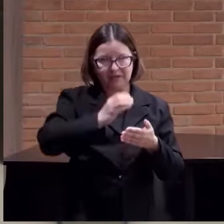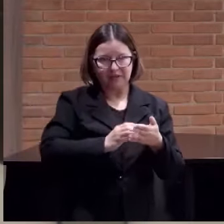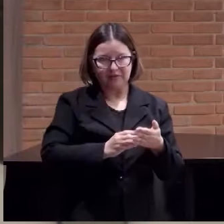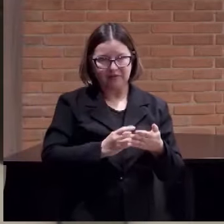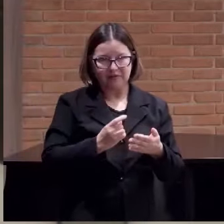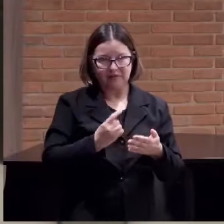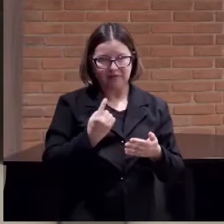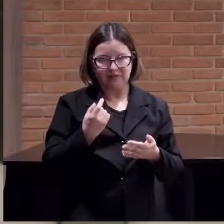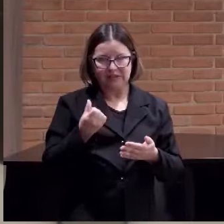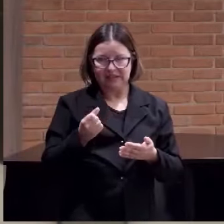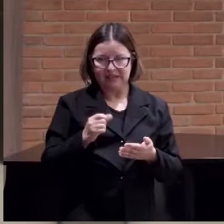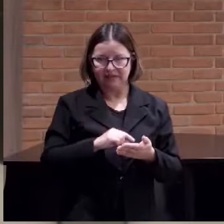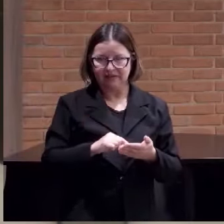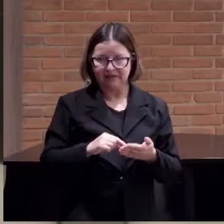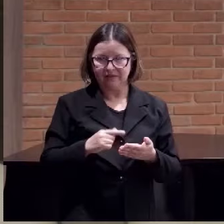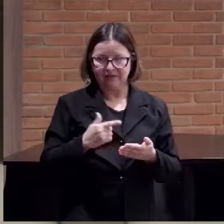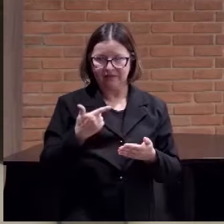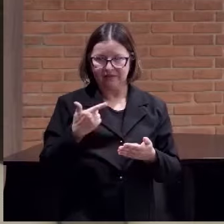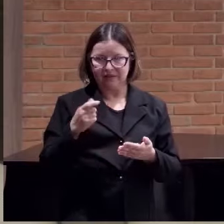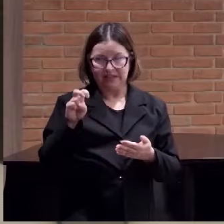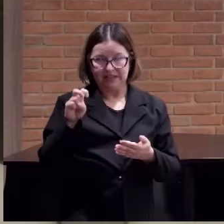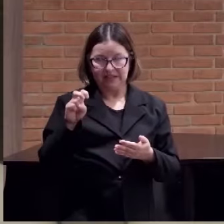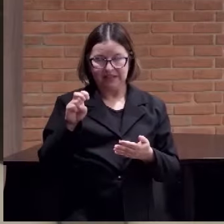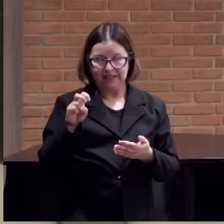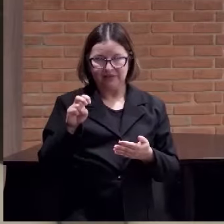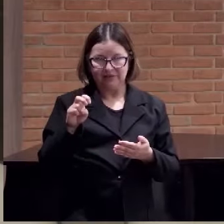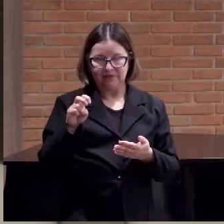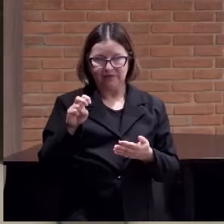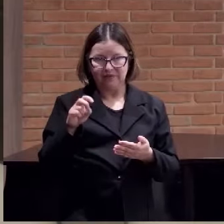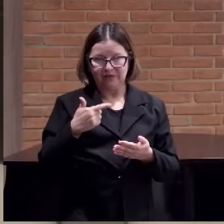27. Aqui nós terminamos.